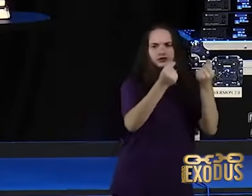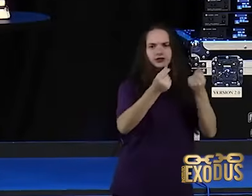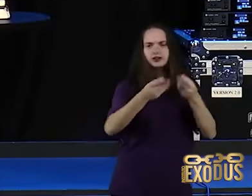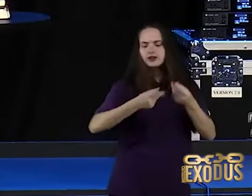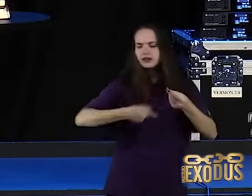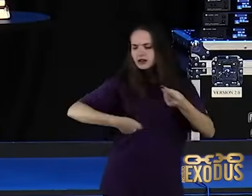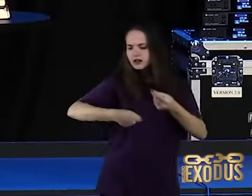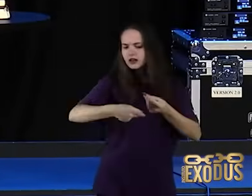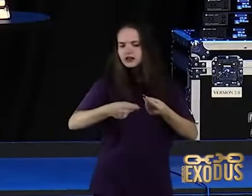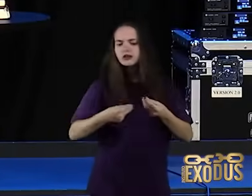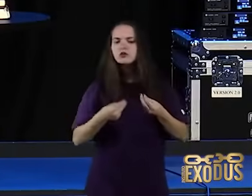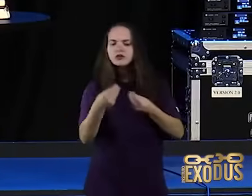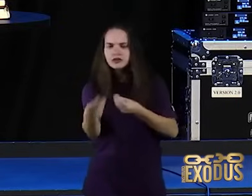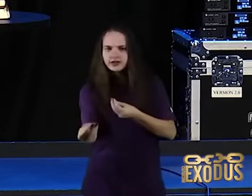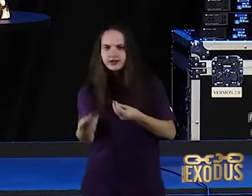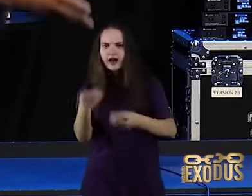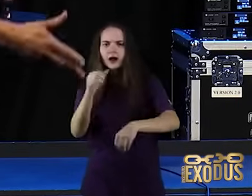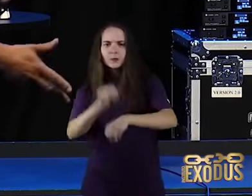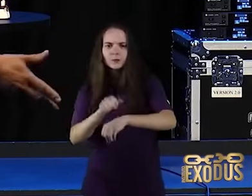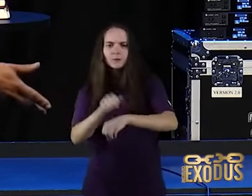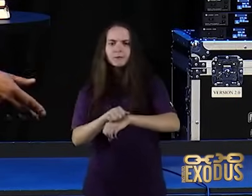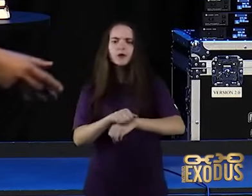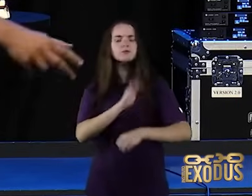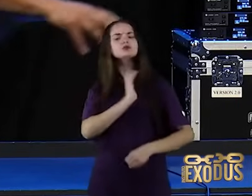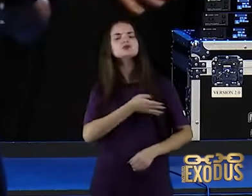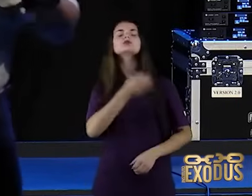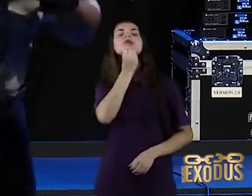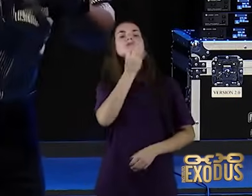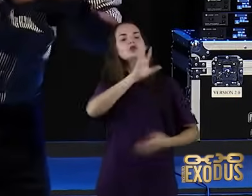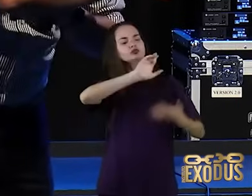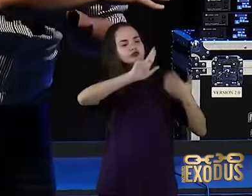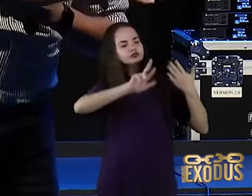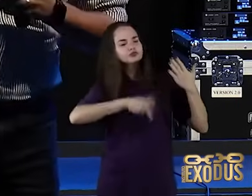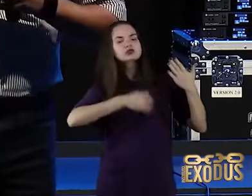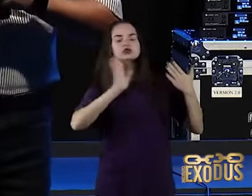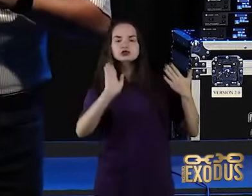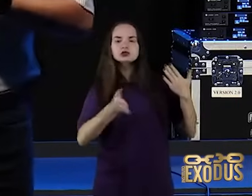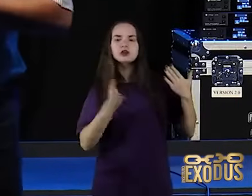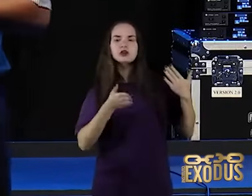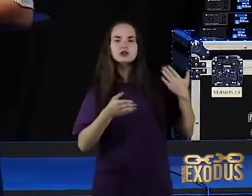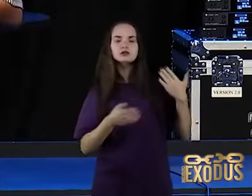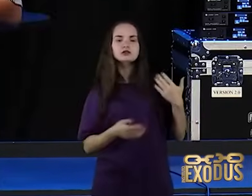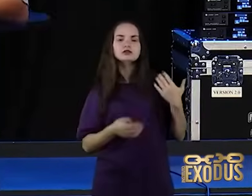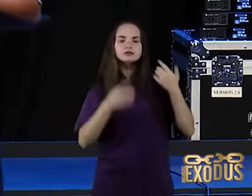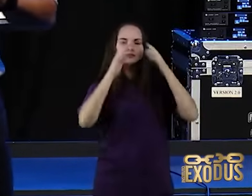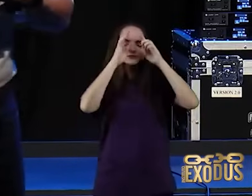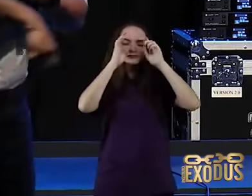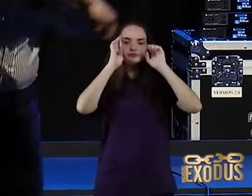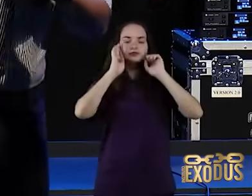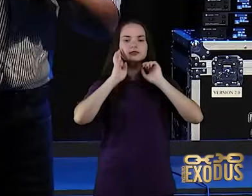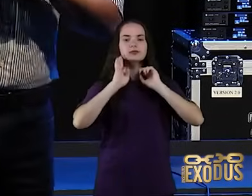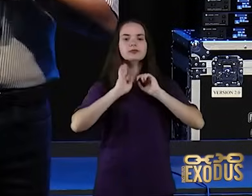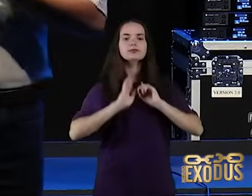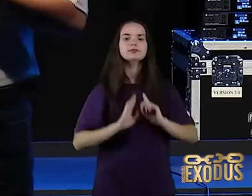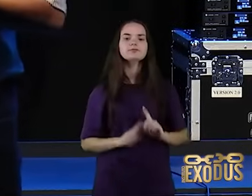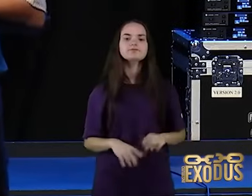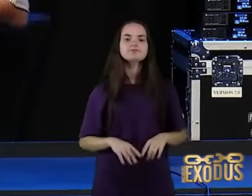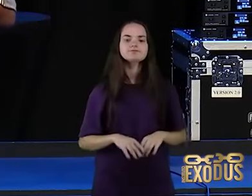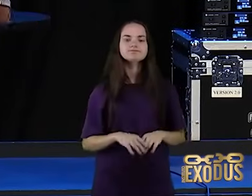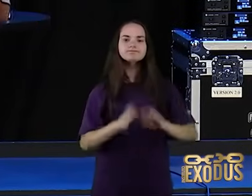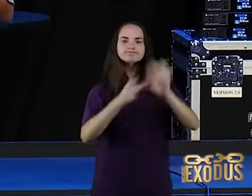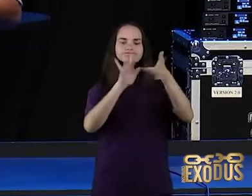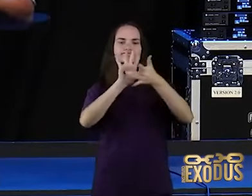sobrando com pobre tá falando sobre ser Generoso gente Jesus ali ele pega ele tem um